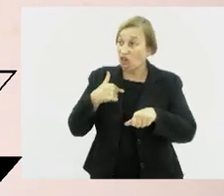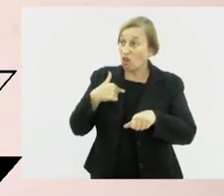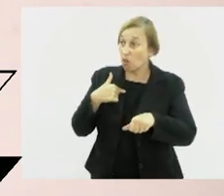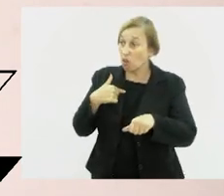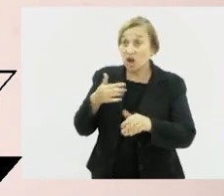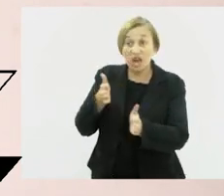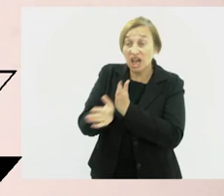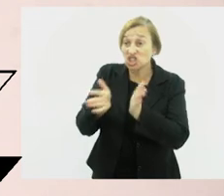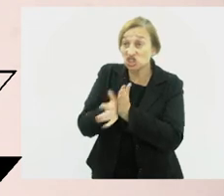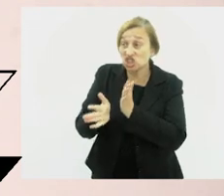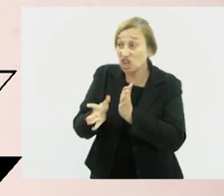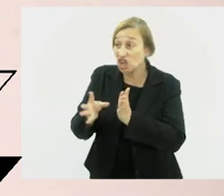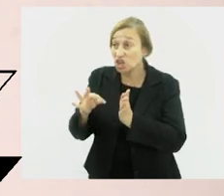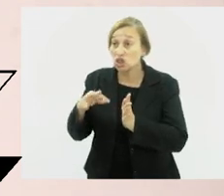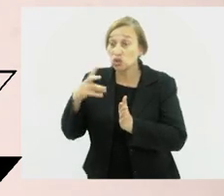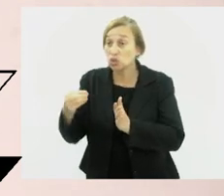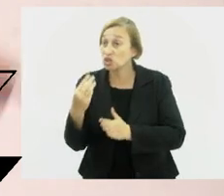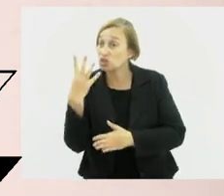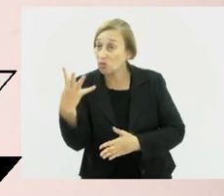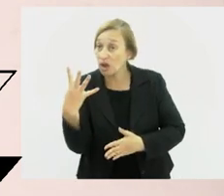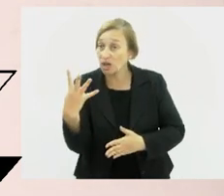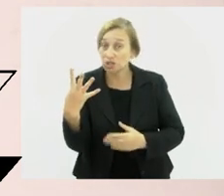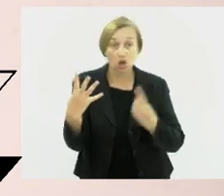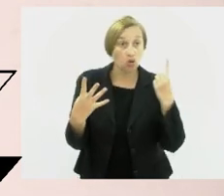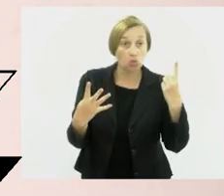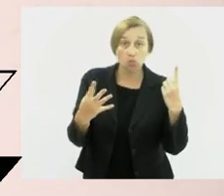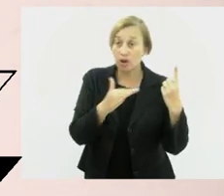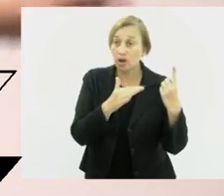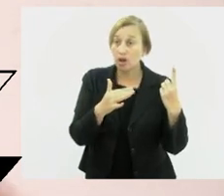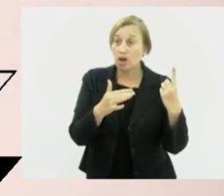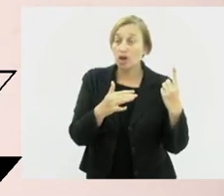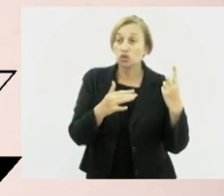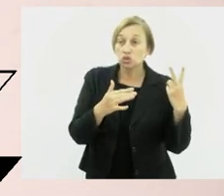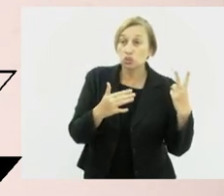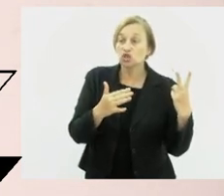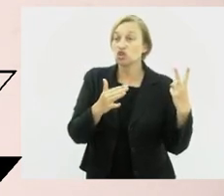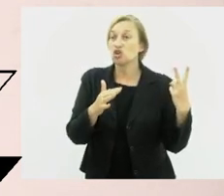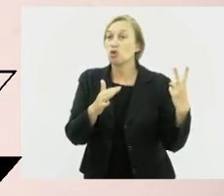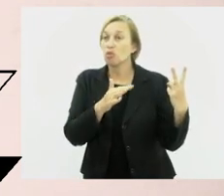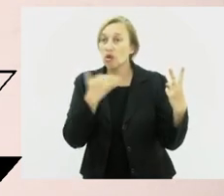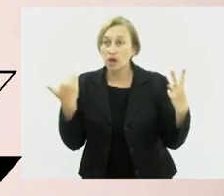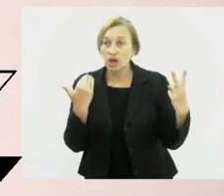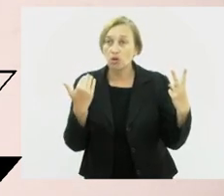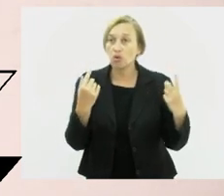4. 2 morreram, 1 ficou paralítica e 1 ficou com sequelas.